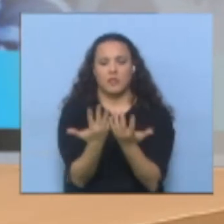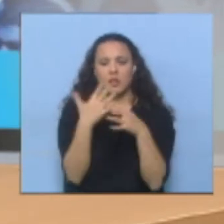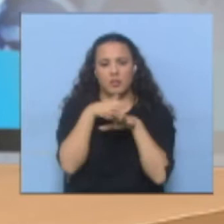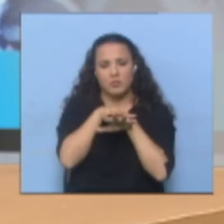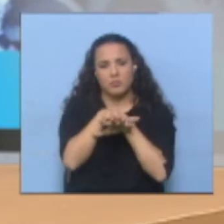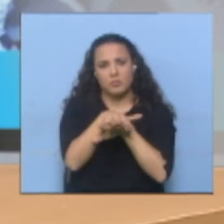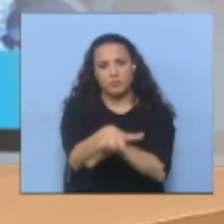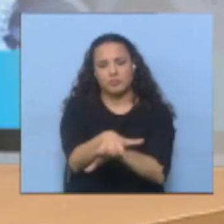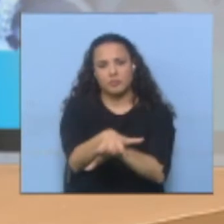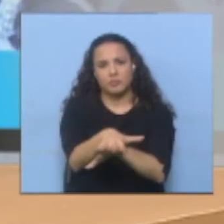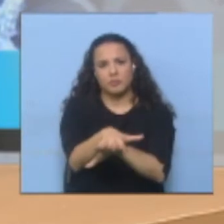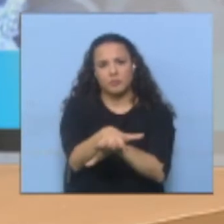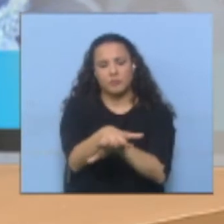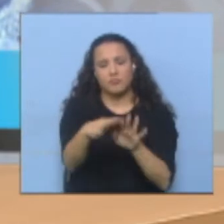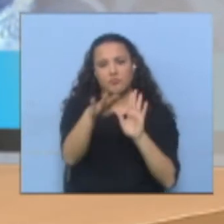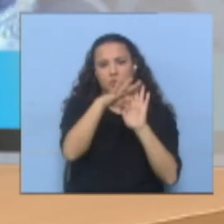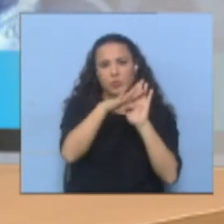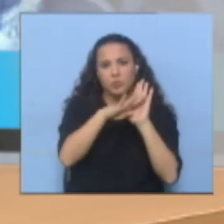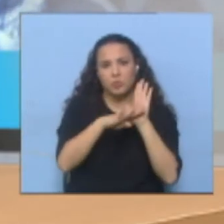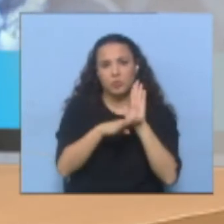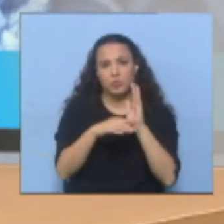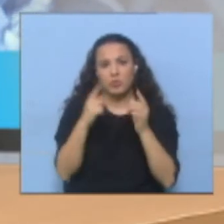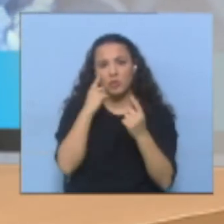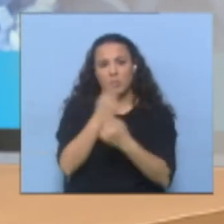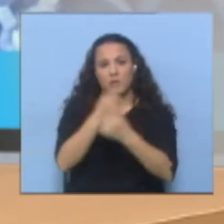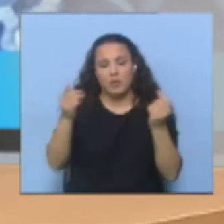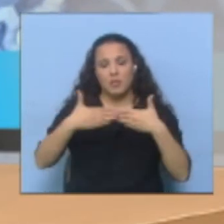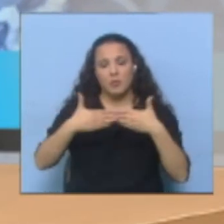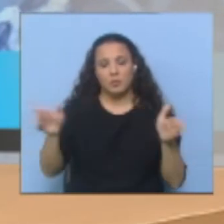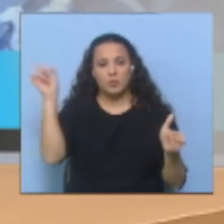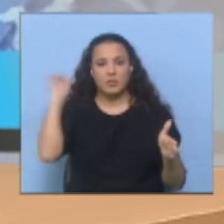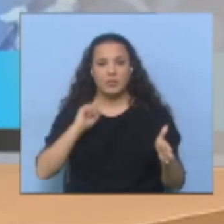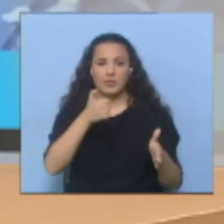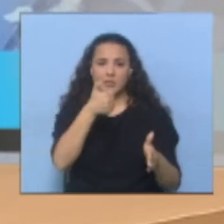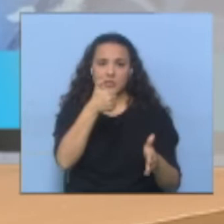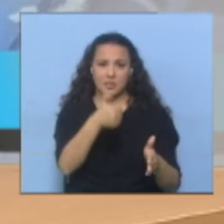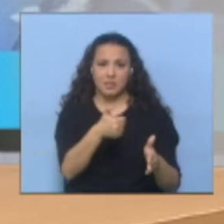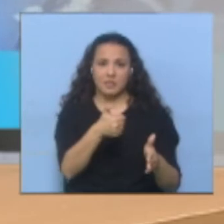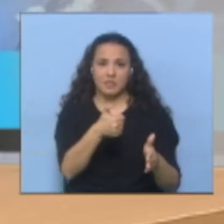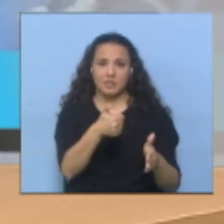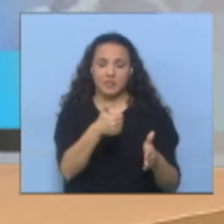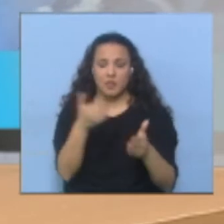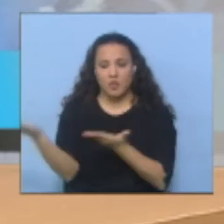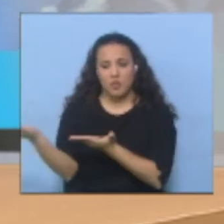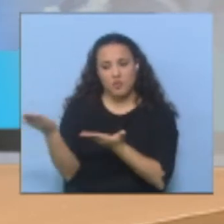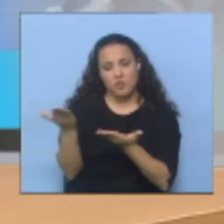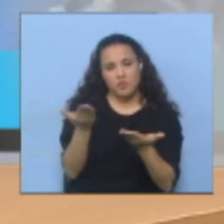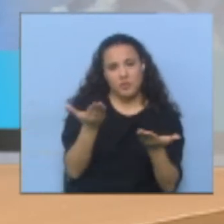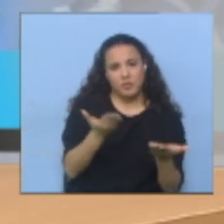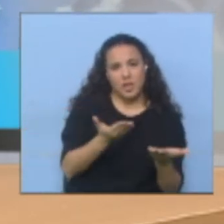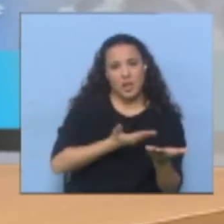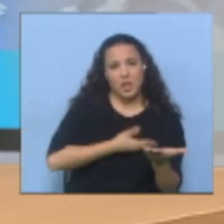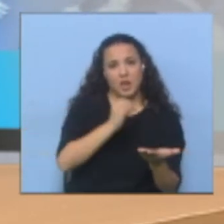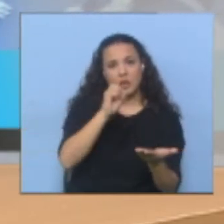no painel de abertura, no dia 5 da parte da manhã, que nos levou a convidar o Dom Américo de